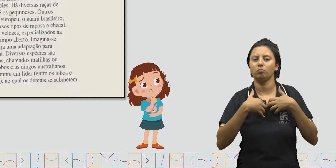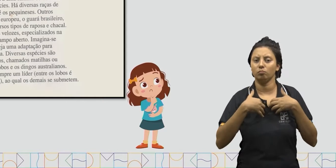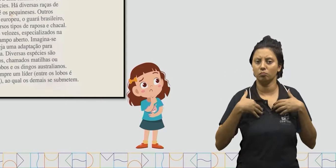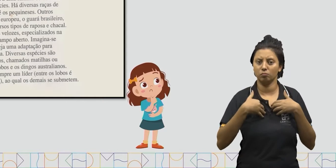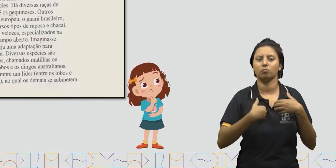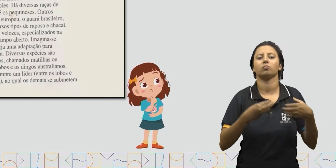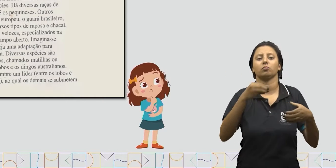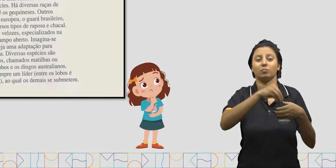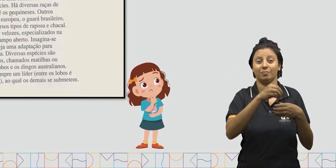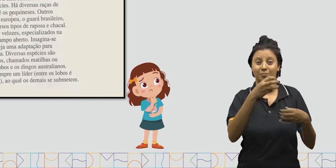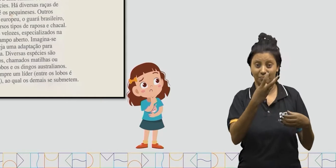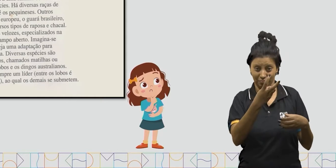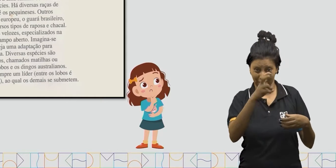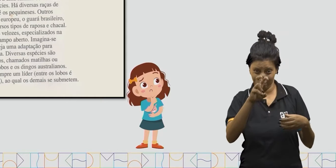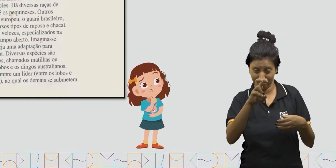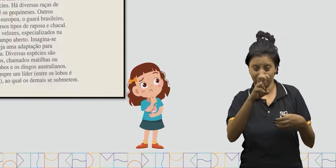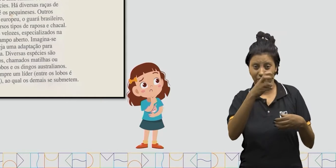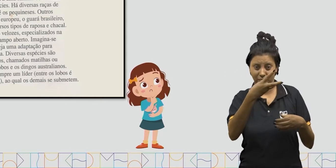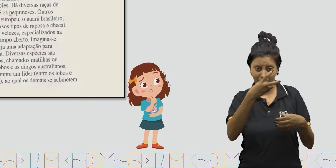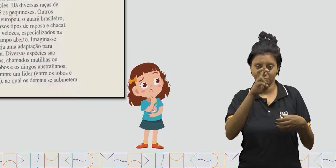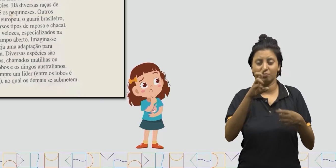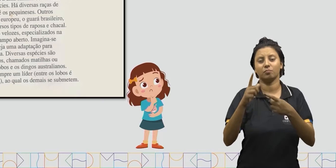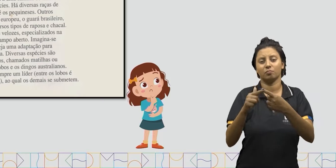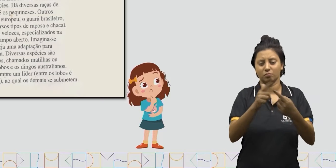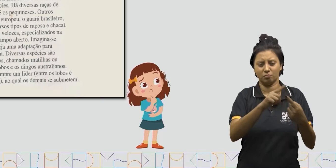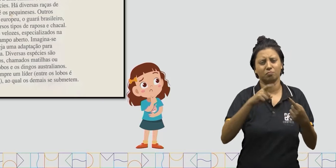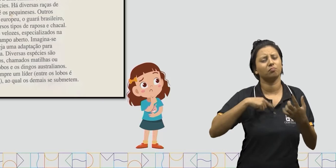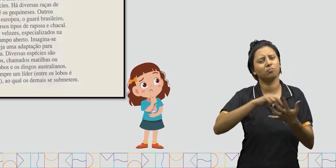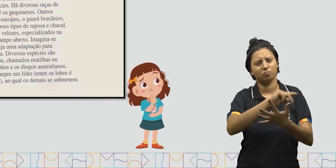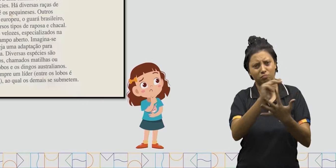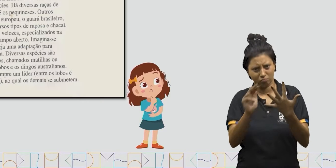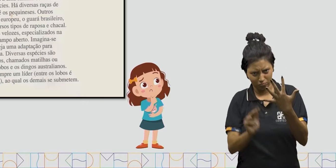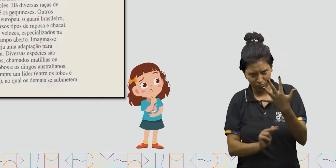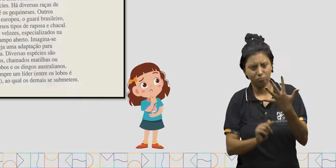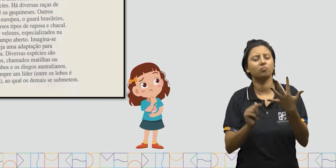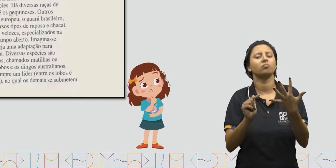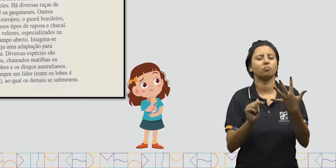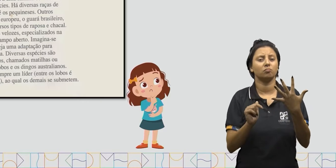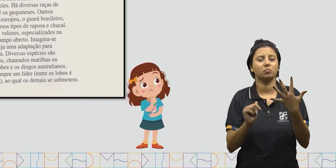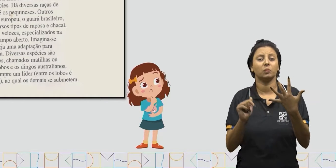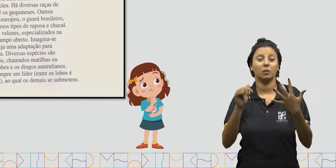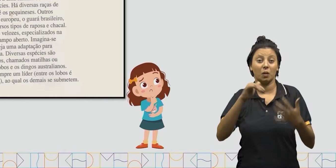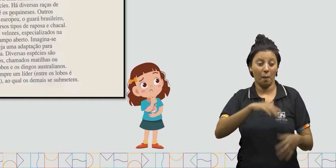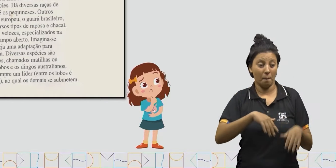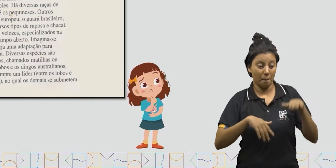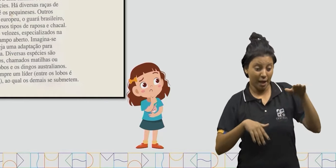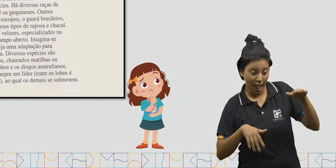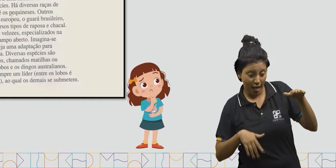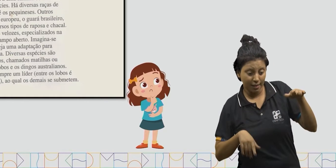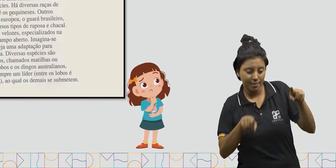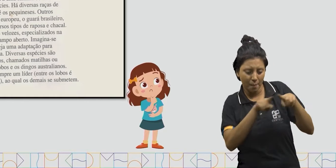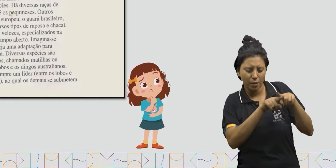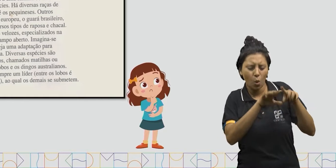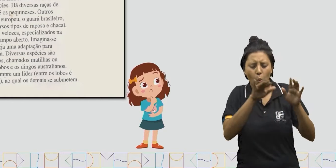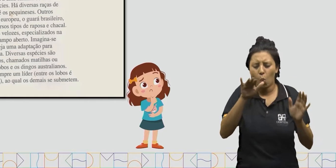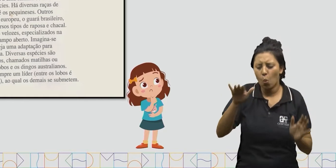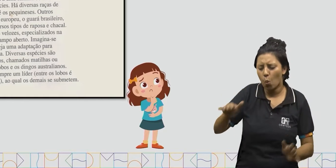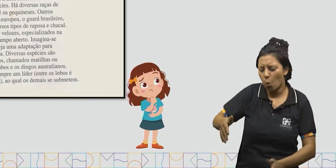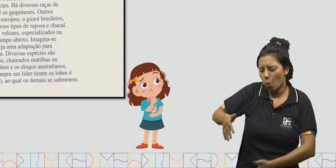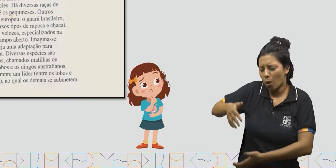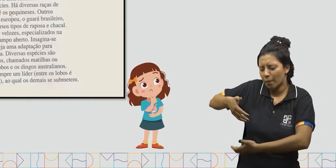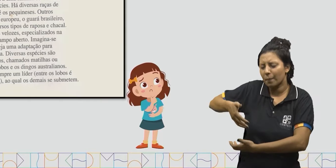inclui 35 espécies. Há diversas raças de cães que vão desde o grande São Bernardo até os